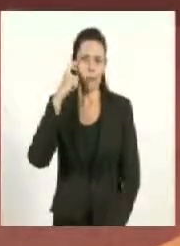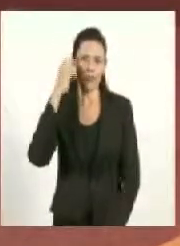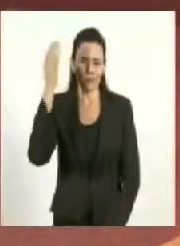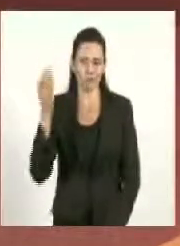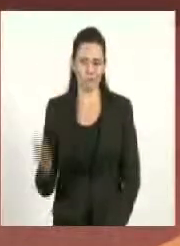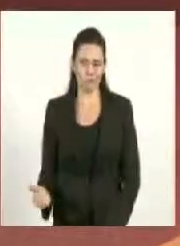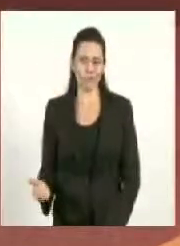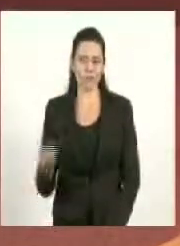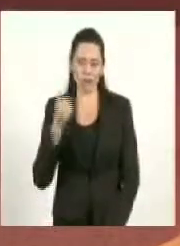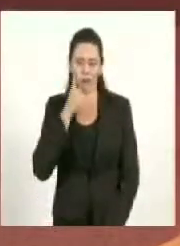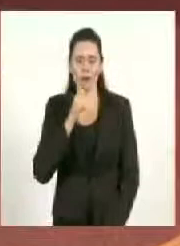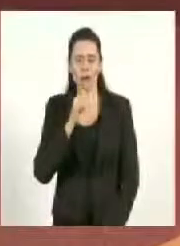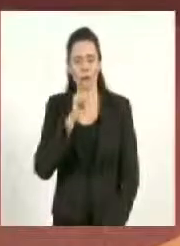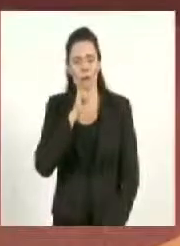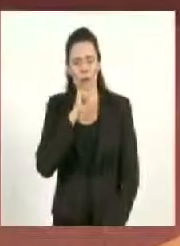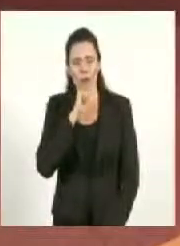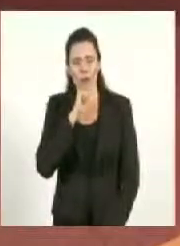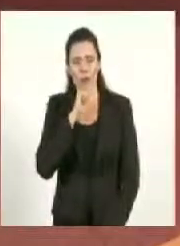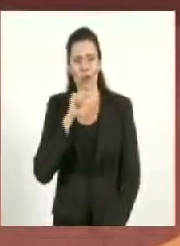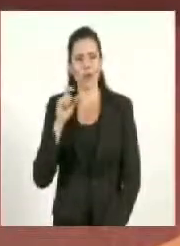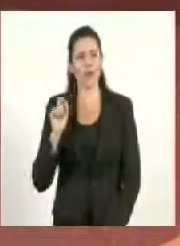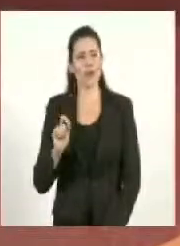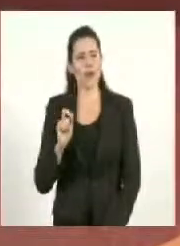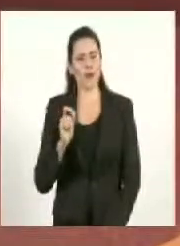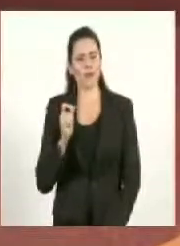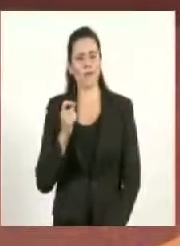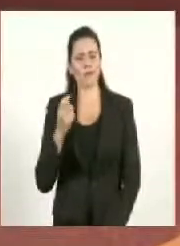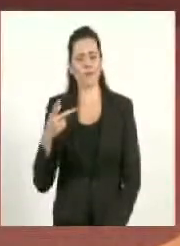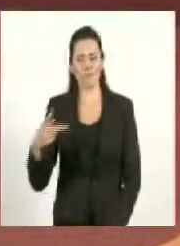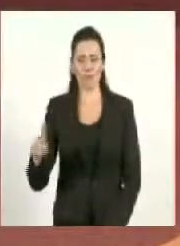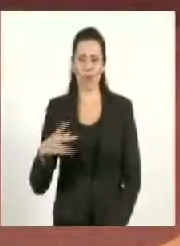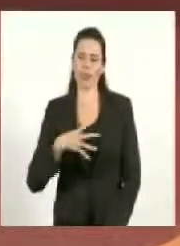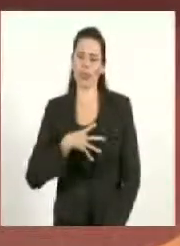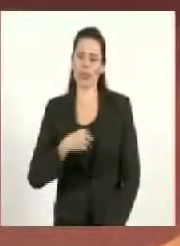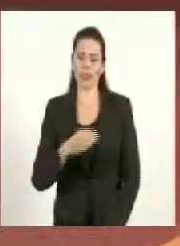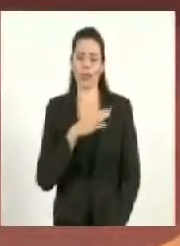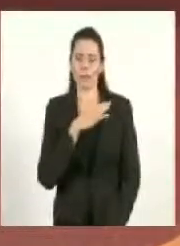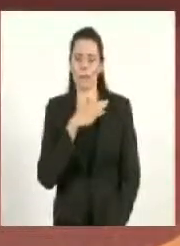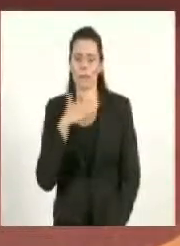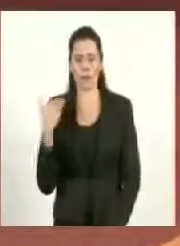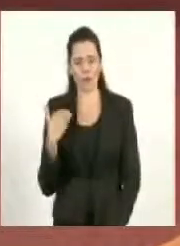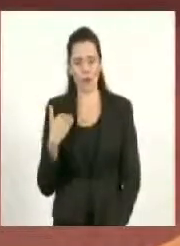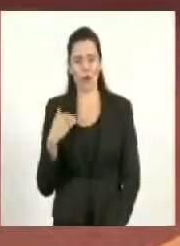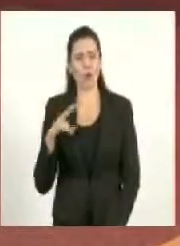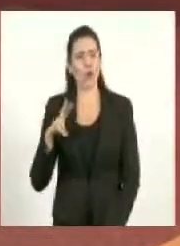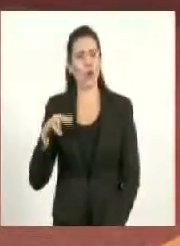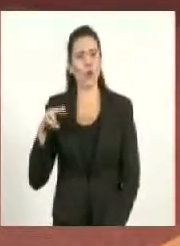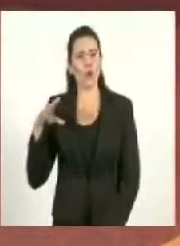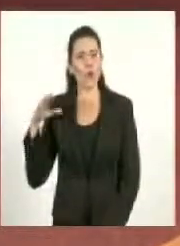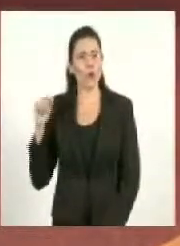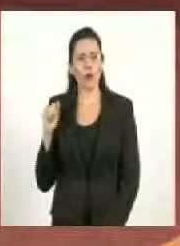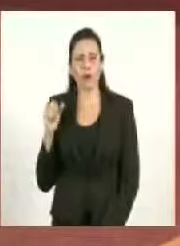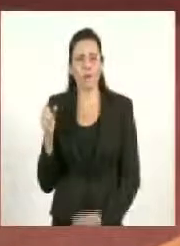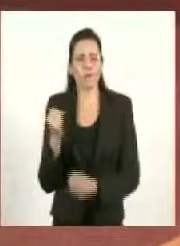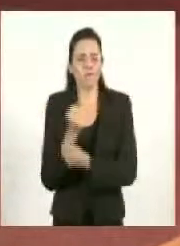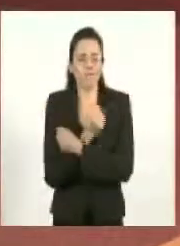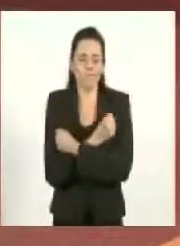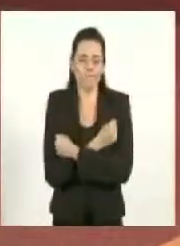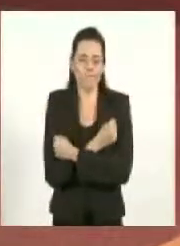braços. E nós temos que lamentar profundamente, mais ainda,